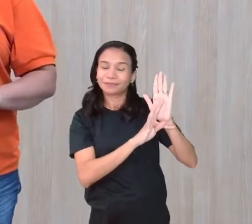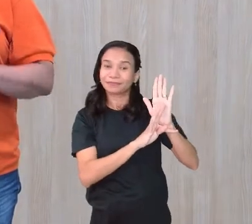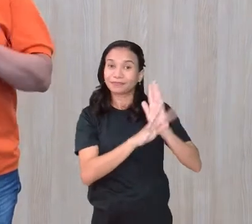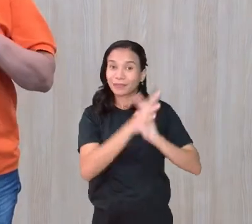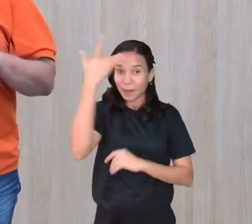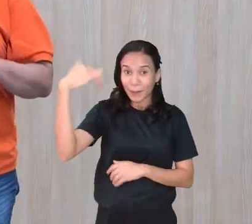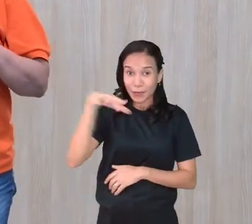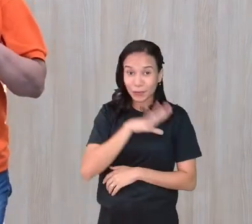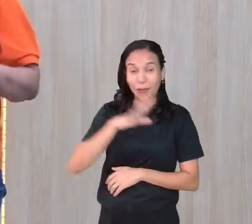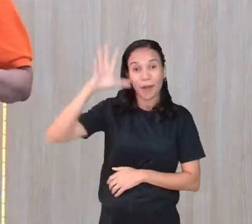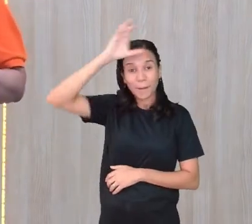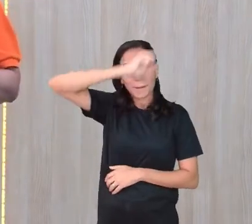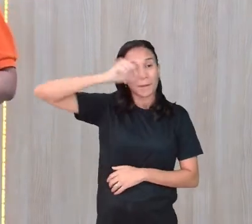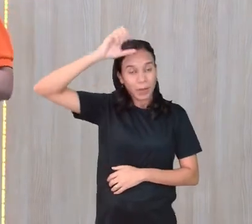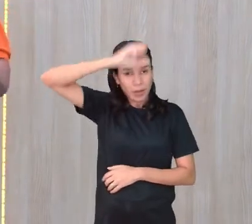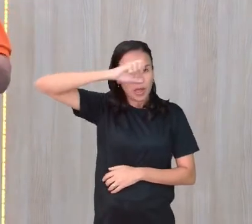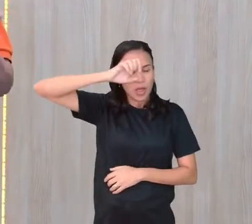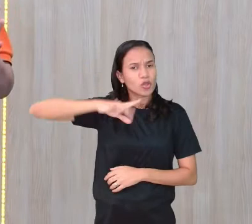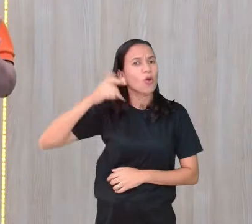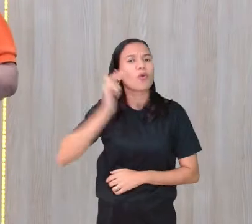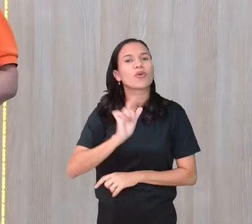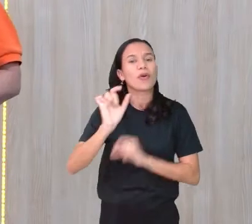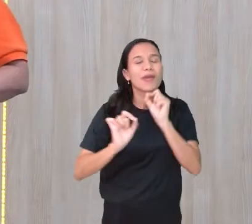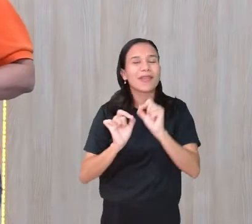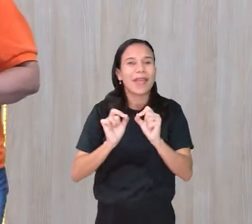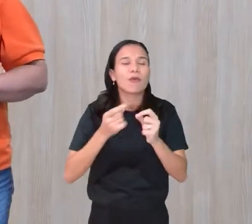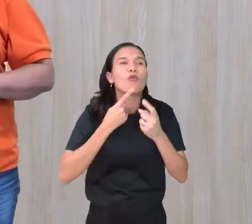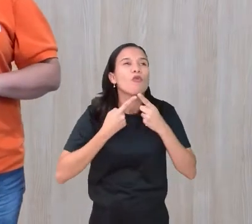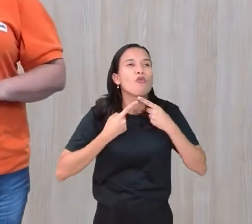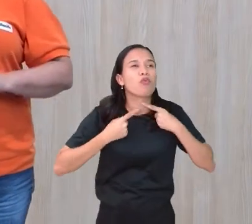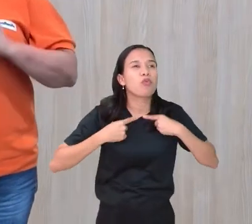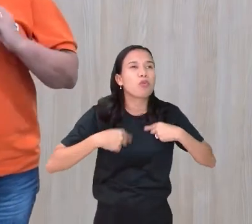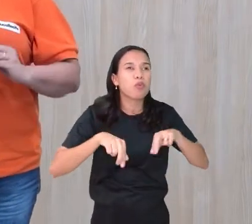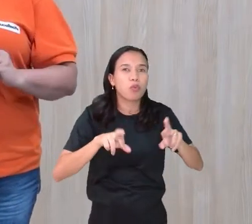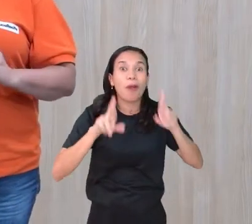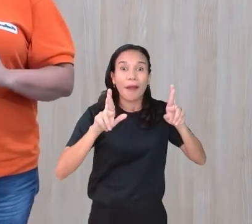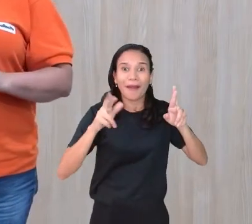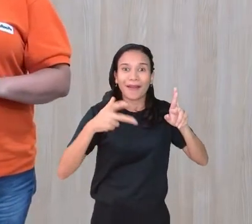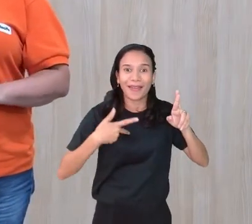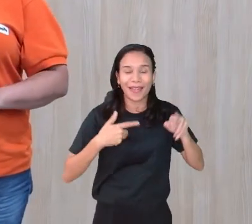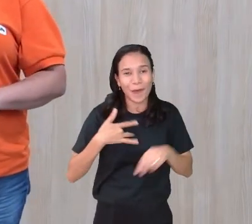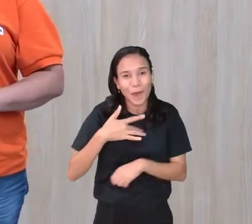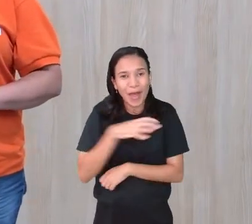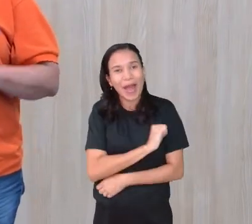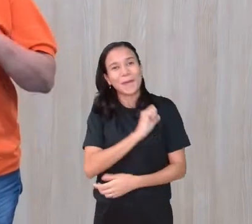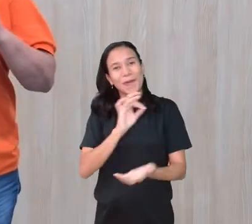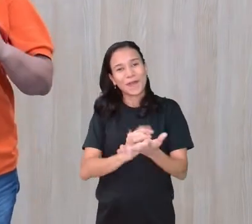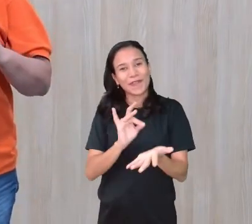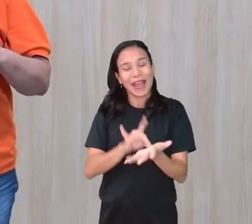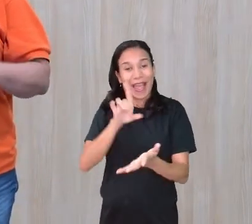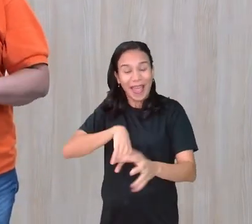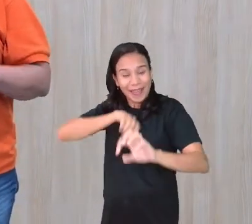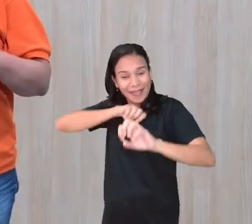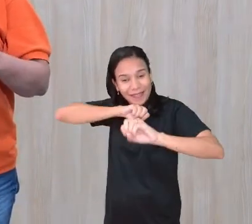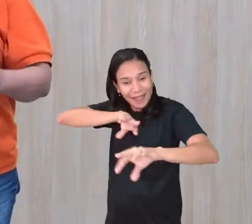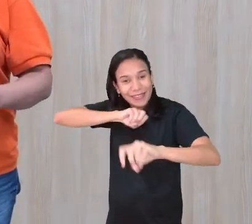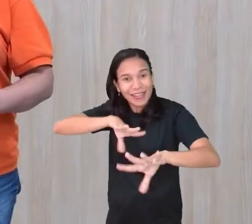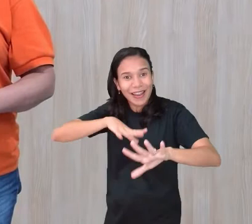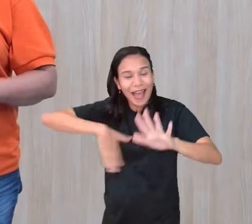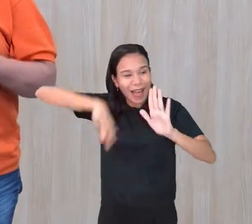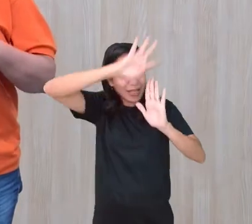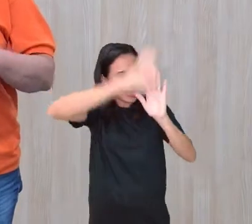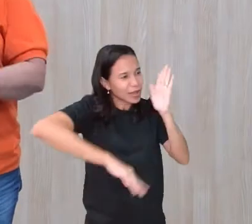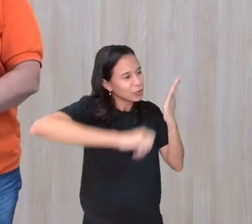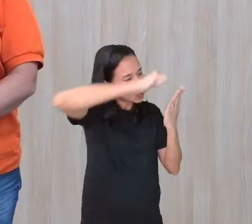Pessoal, o aprendizado só vem com paixão. E se tem uma coisa que eu amo, é dar aula, produzir